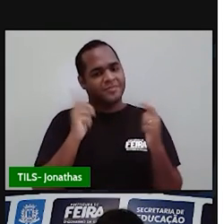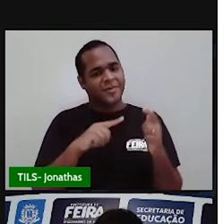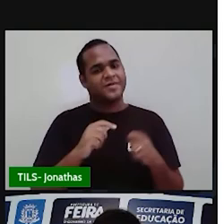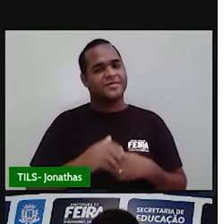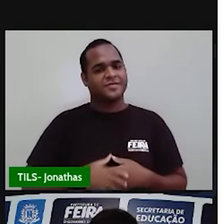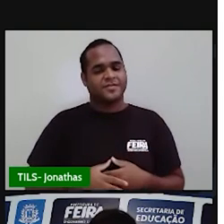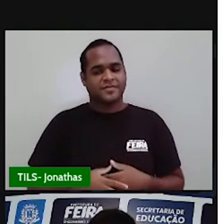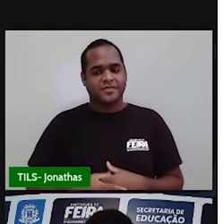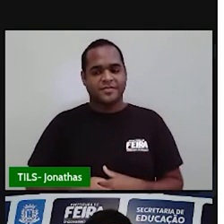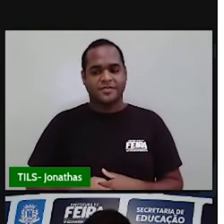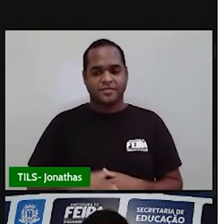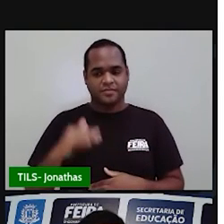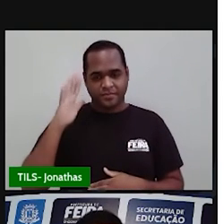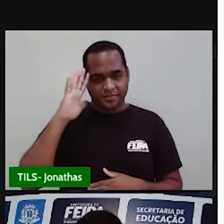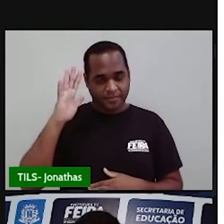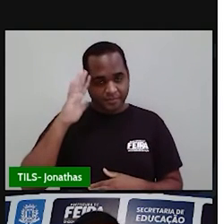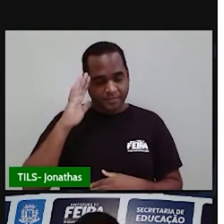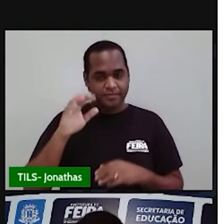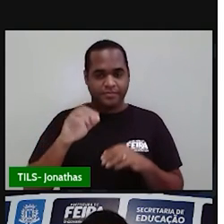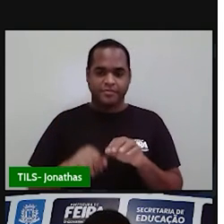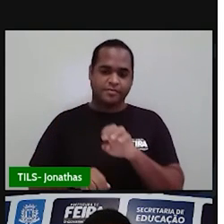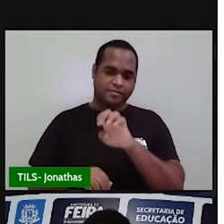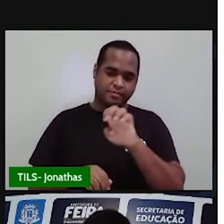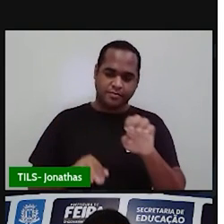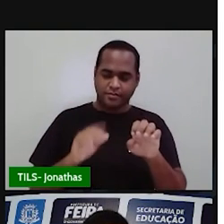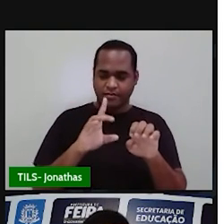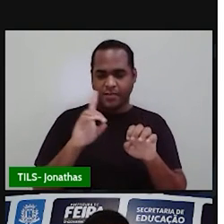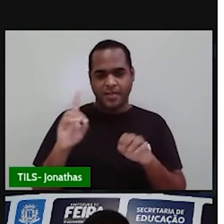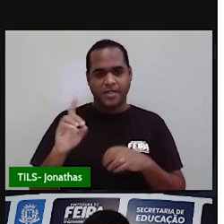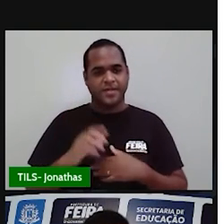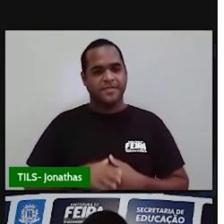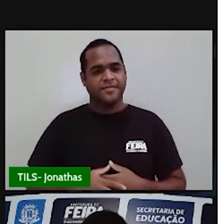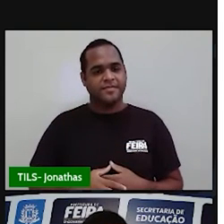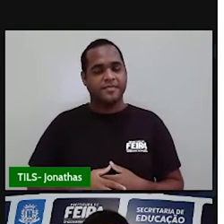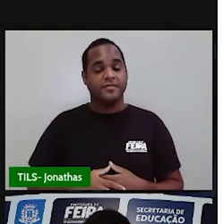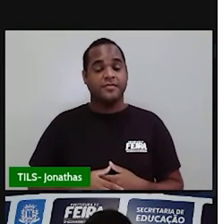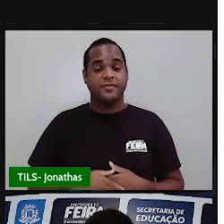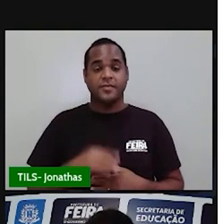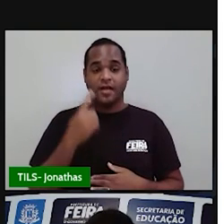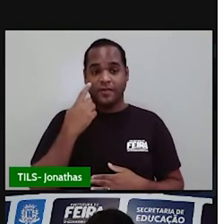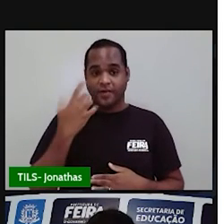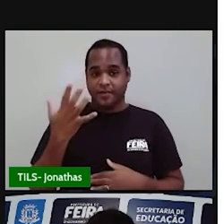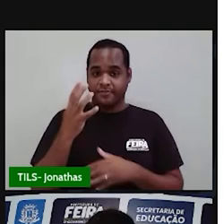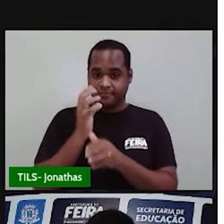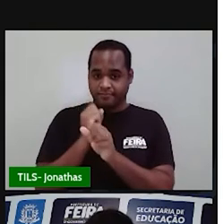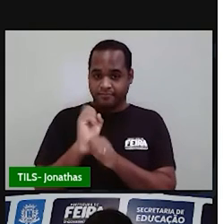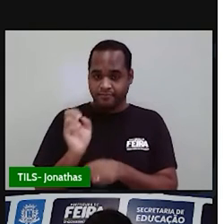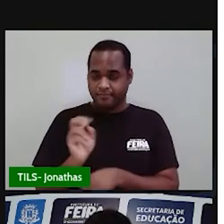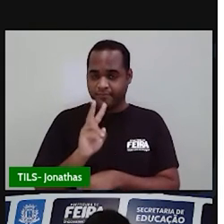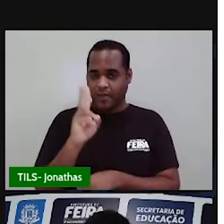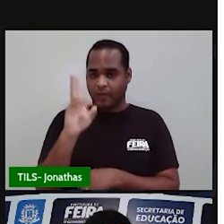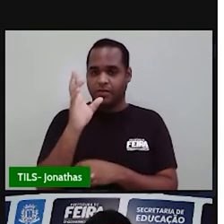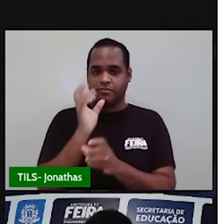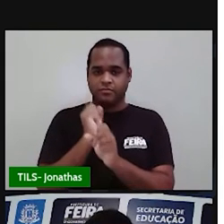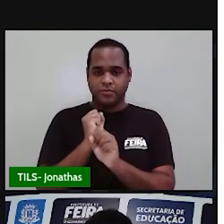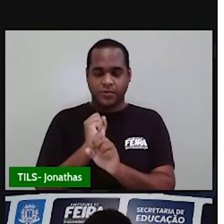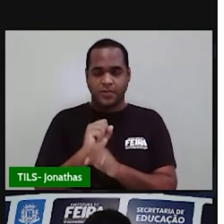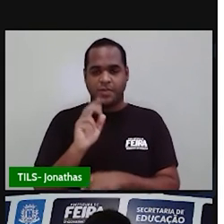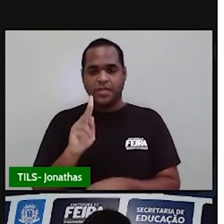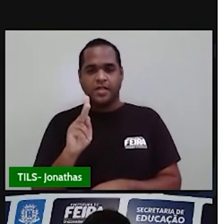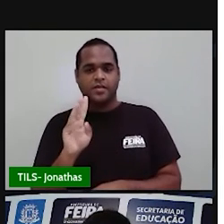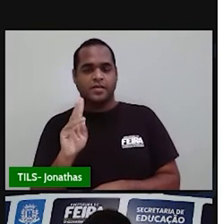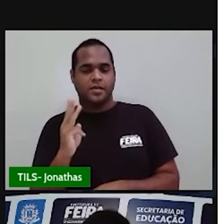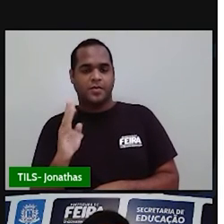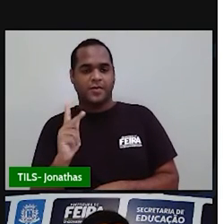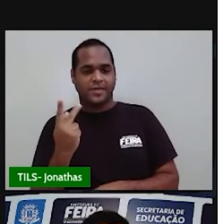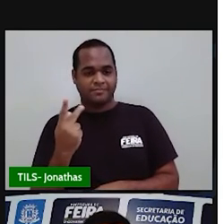da esquerda para a direita, aí você olhando na tela. A gente vai pegar o valor do consumo, watts-hora, vai dividir